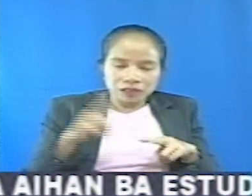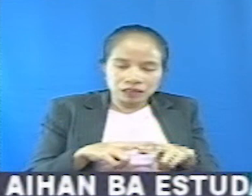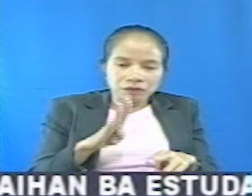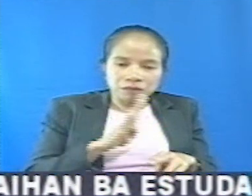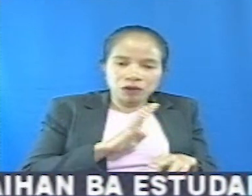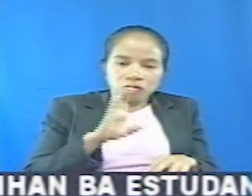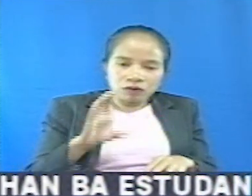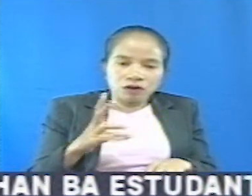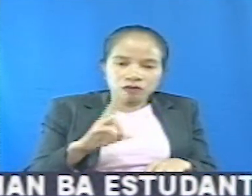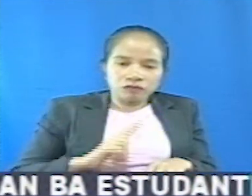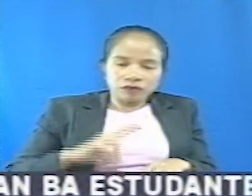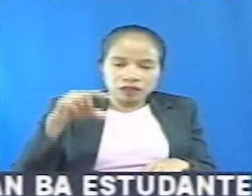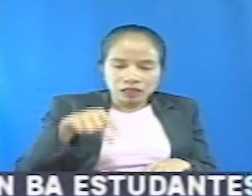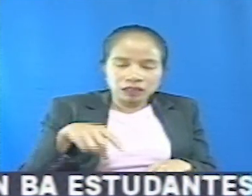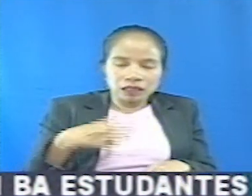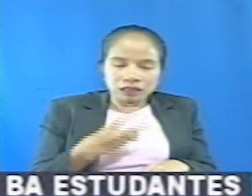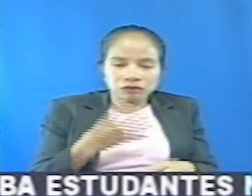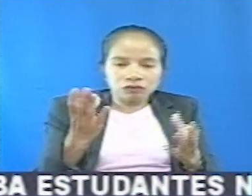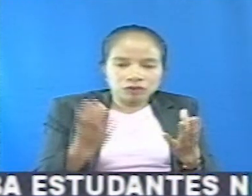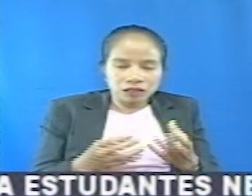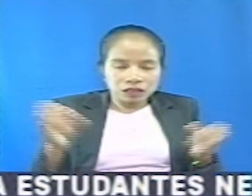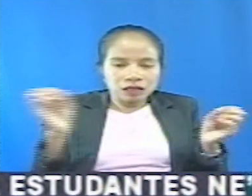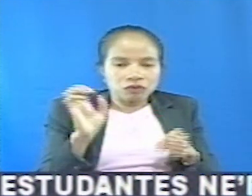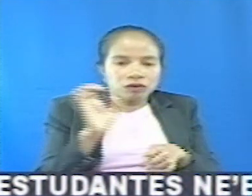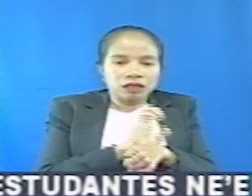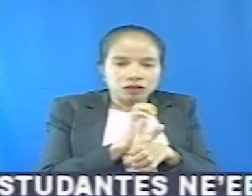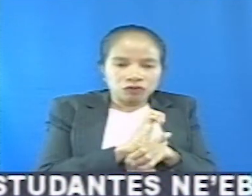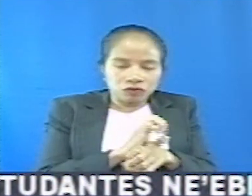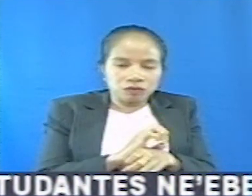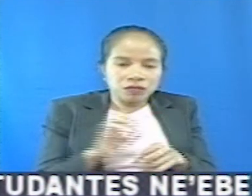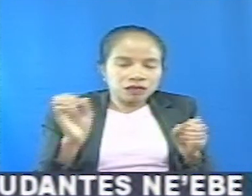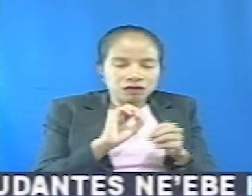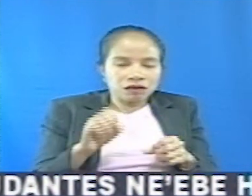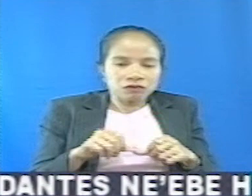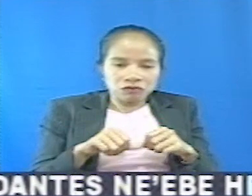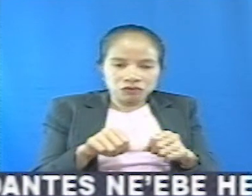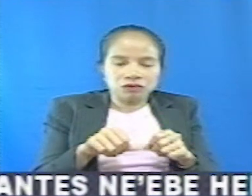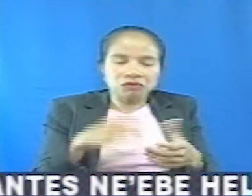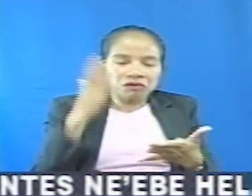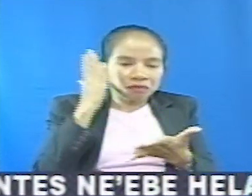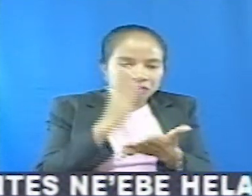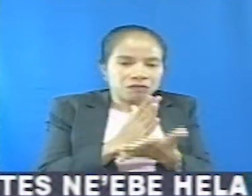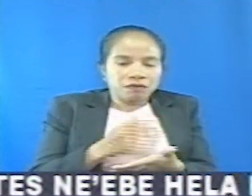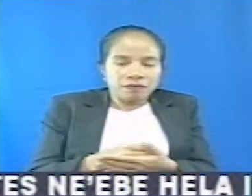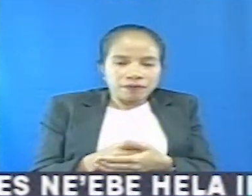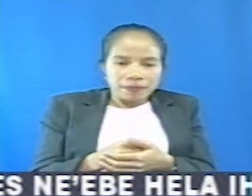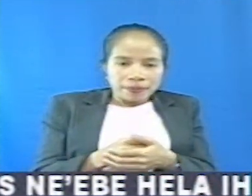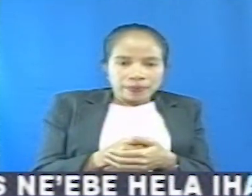tan fiqueque. E tá tua cara cala coi, né? Economia, né? Lalau, né? Lalau, parado.